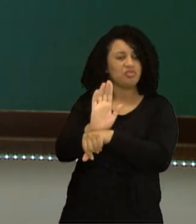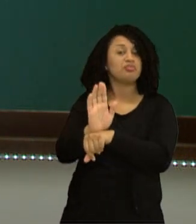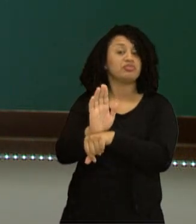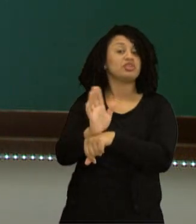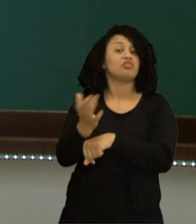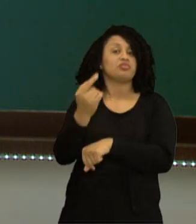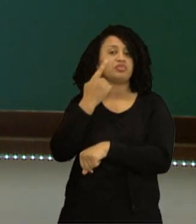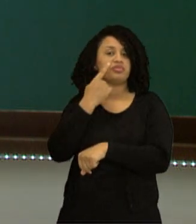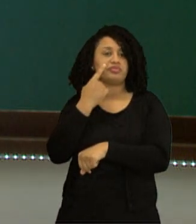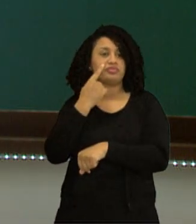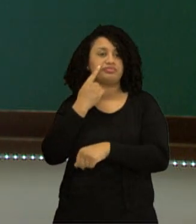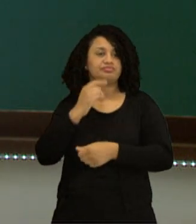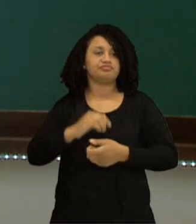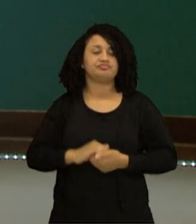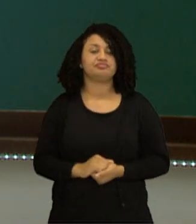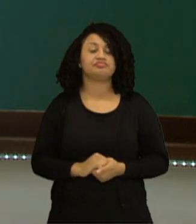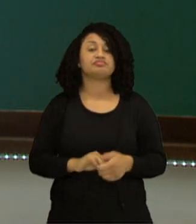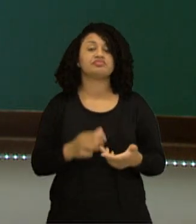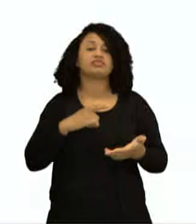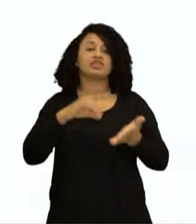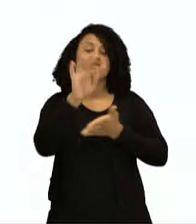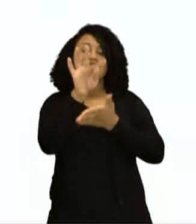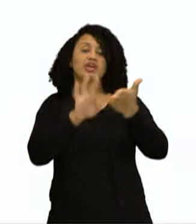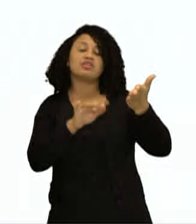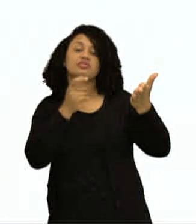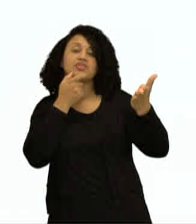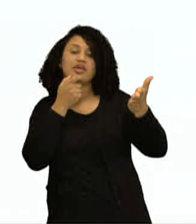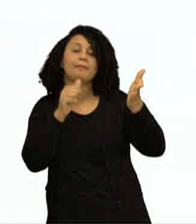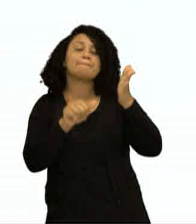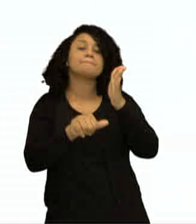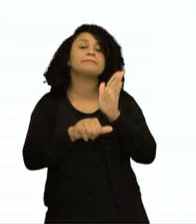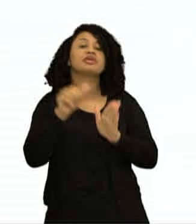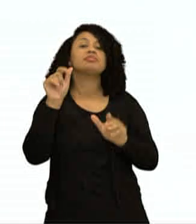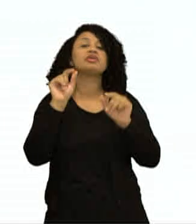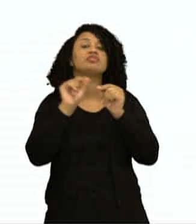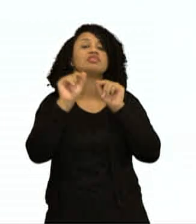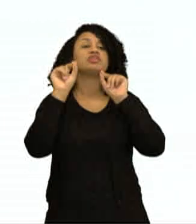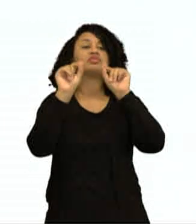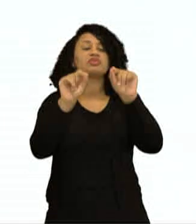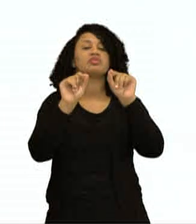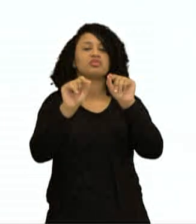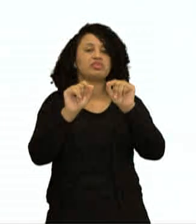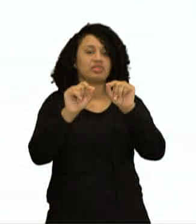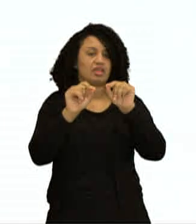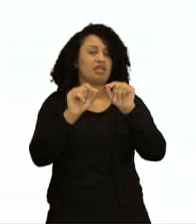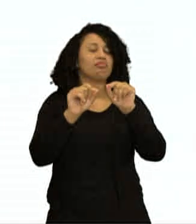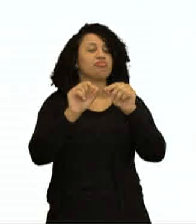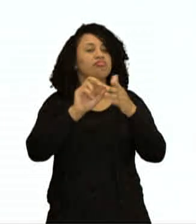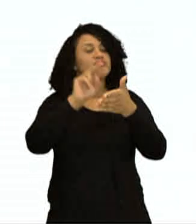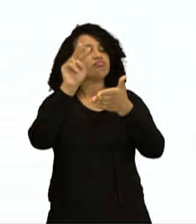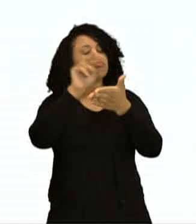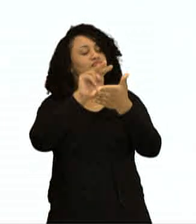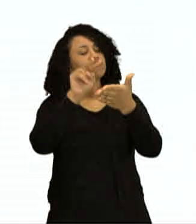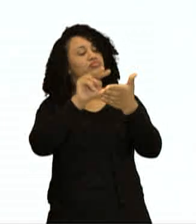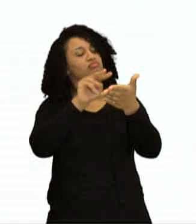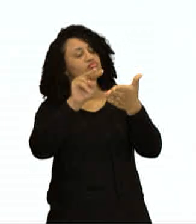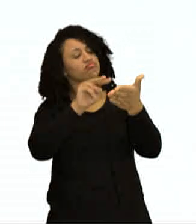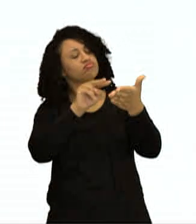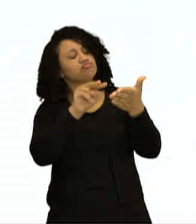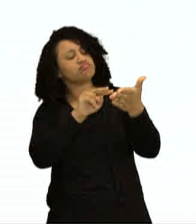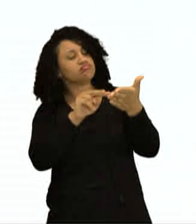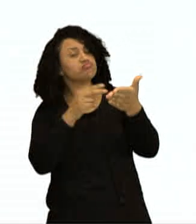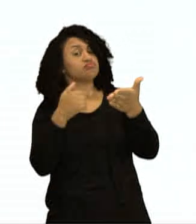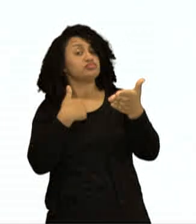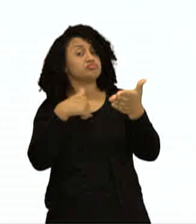comigo. Quando eu tenho um texto em inglês, primeira coisa que eu faço dou uma passada de olho. Então, dou